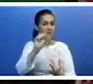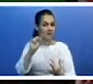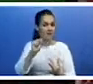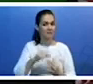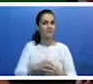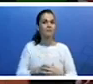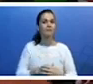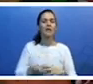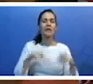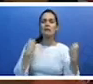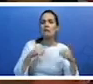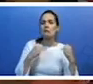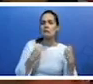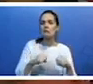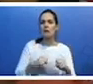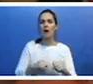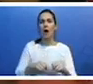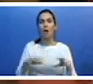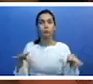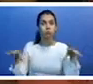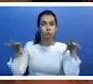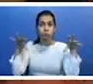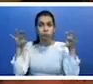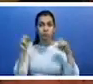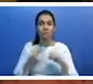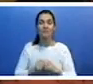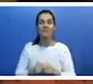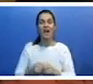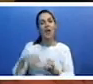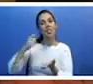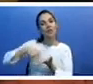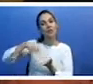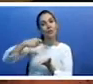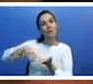Necessidade, assombrar, assinatura,